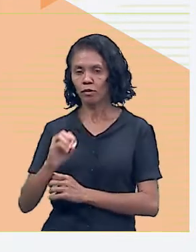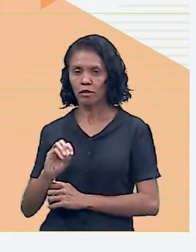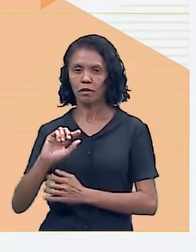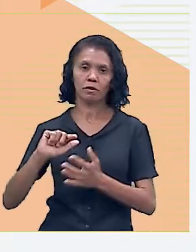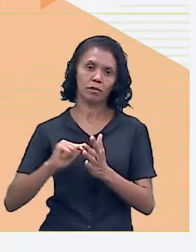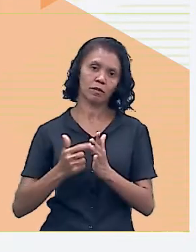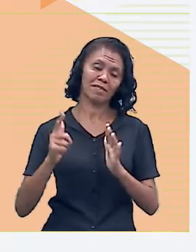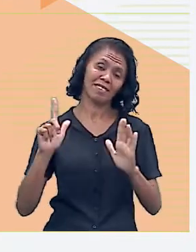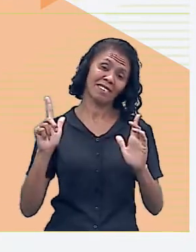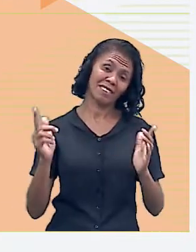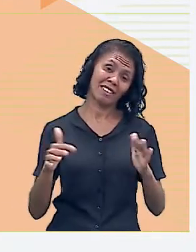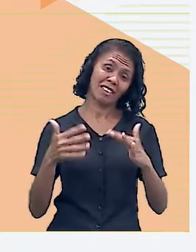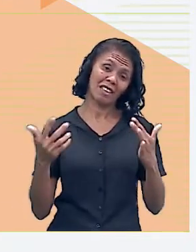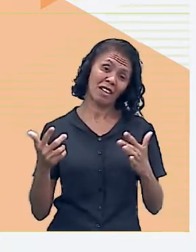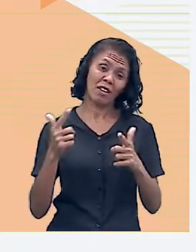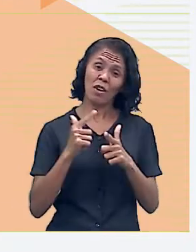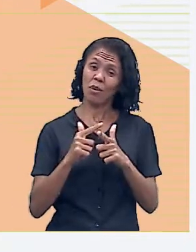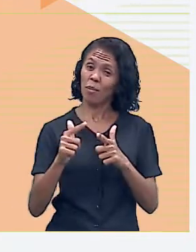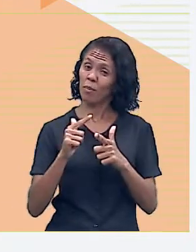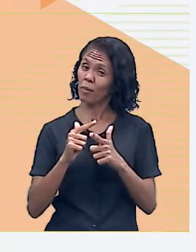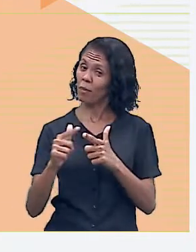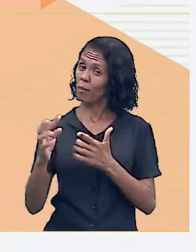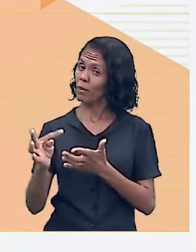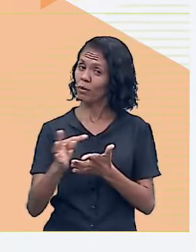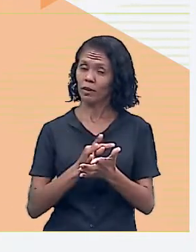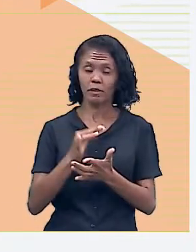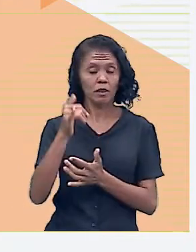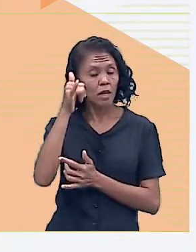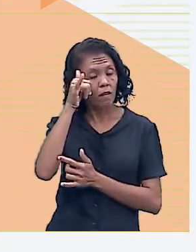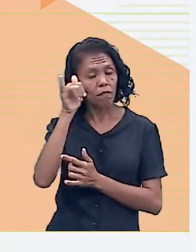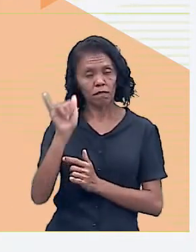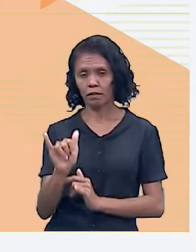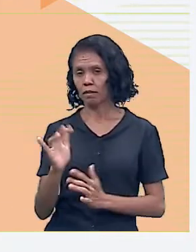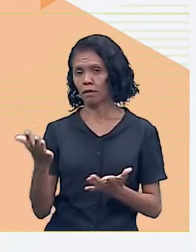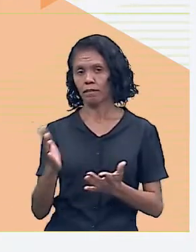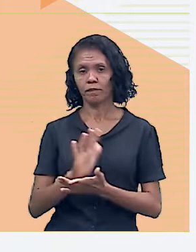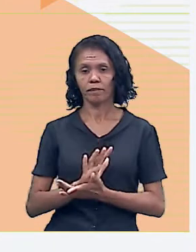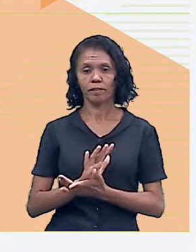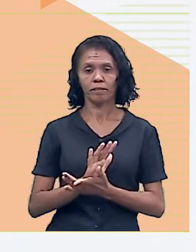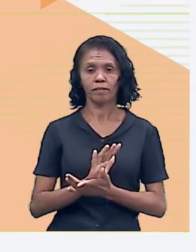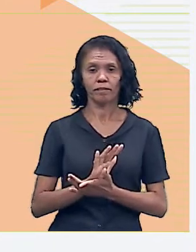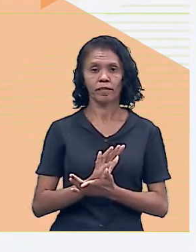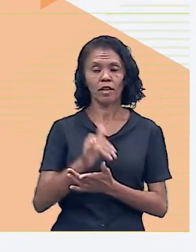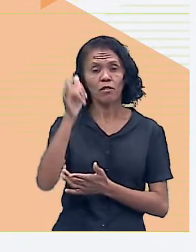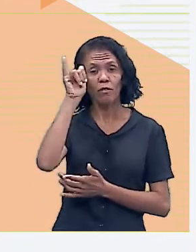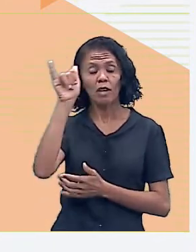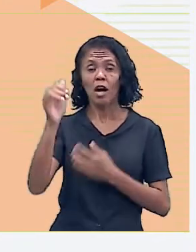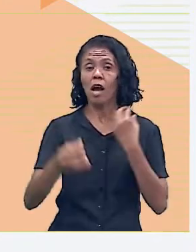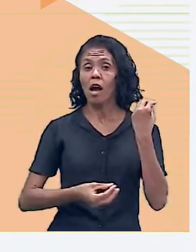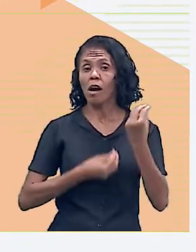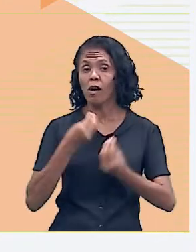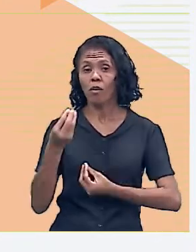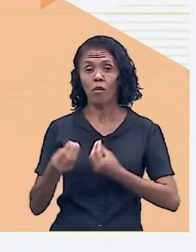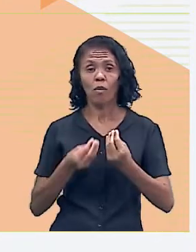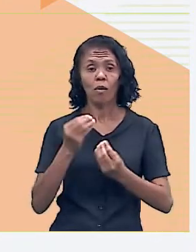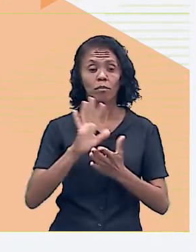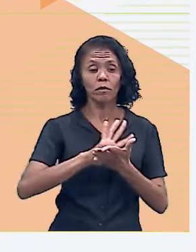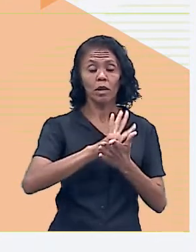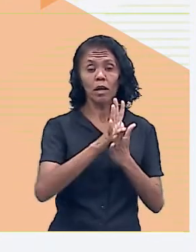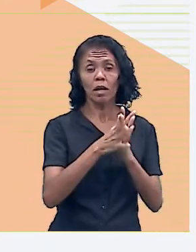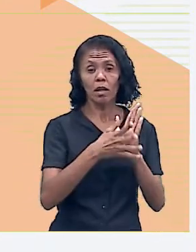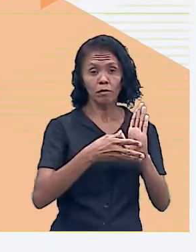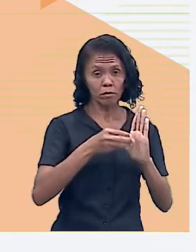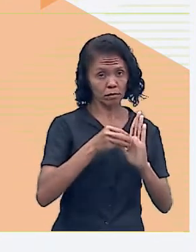uma problemática muito complexa no seu texto é vídeo Professor aí como é que eu como é que eu vou evitar essa abordagem